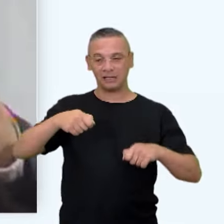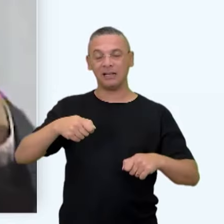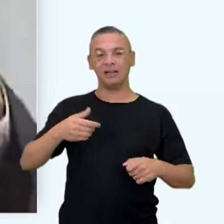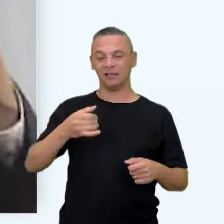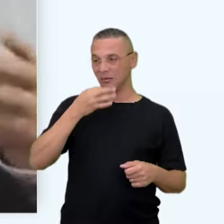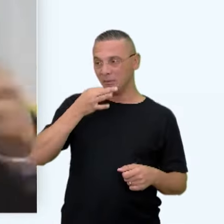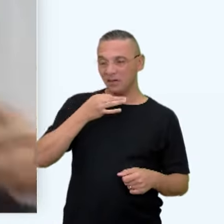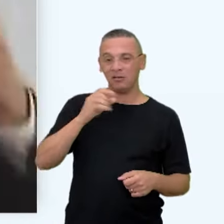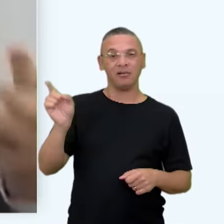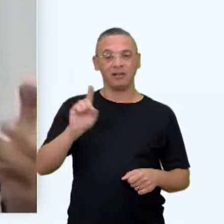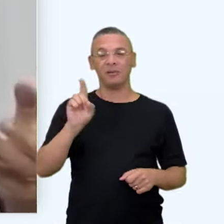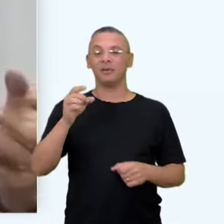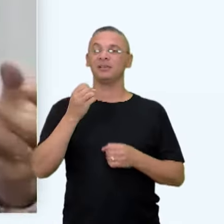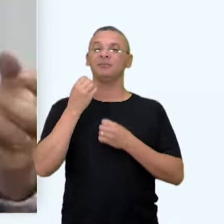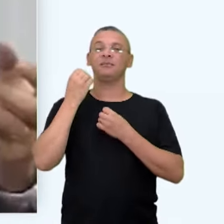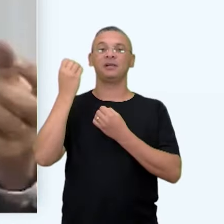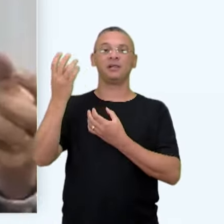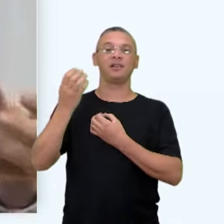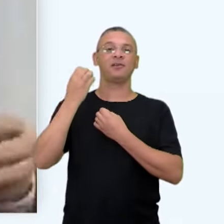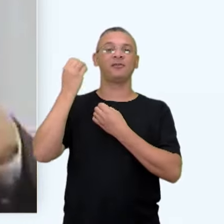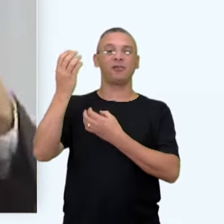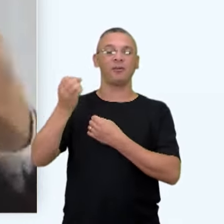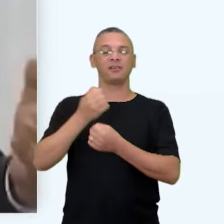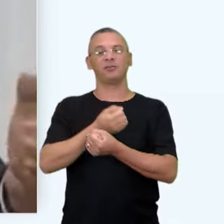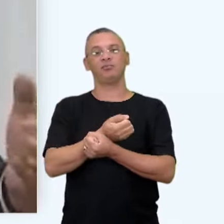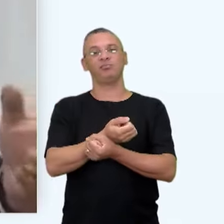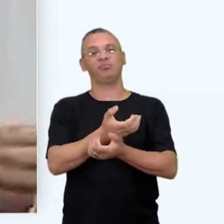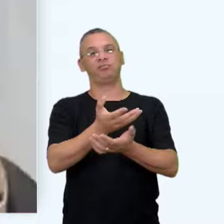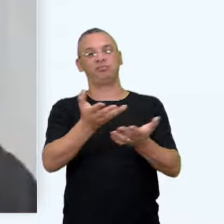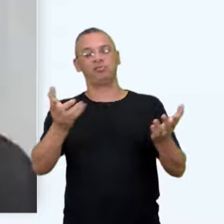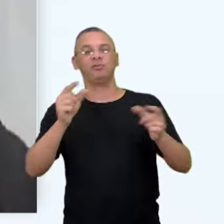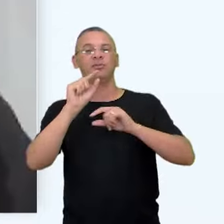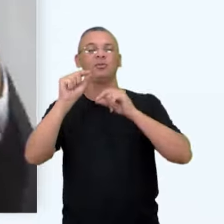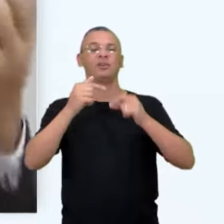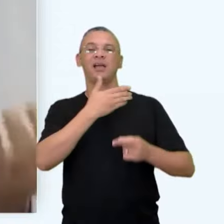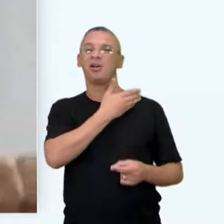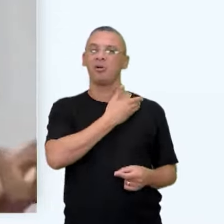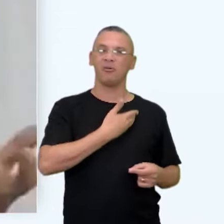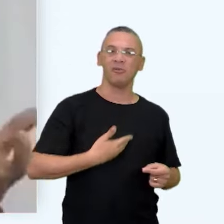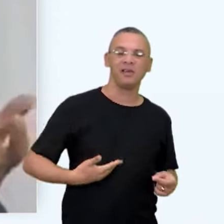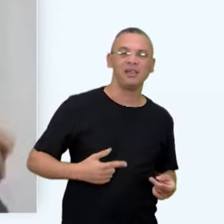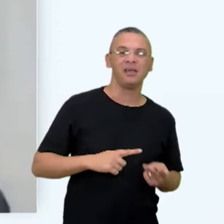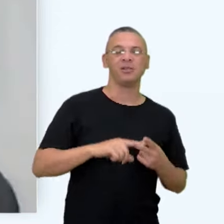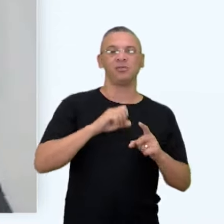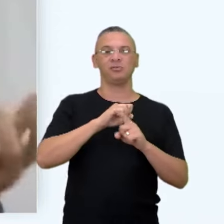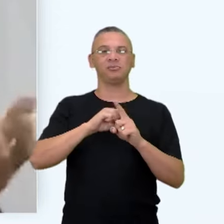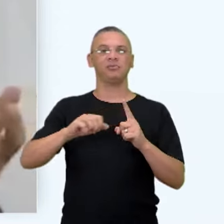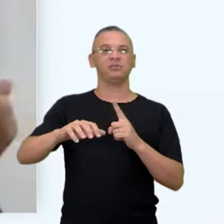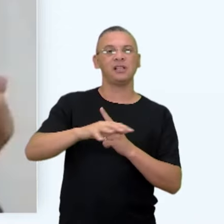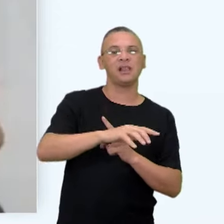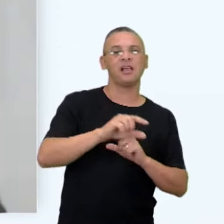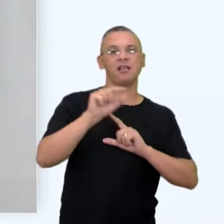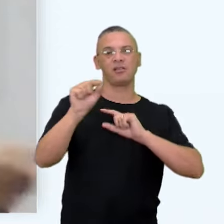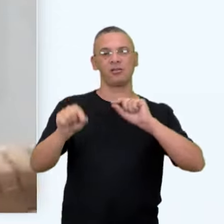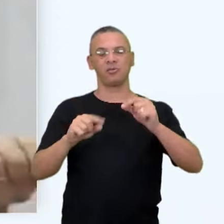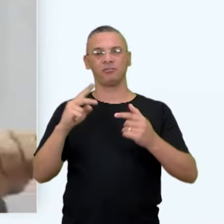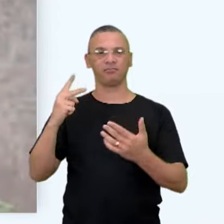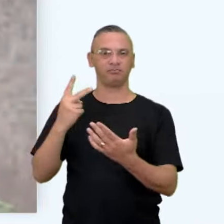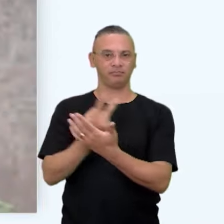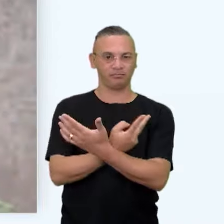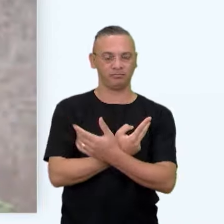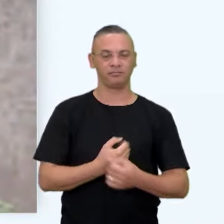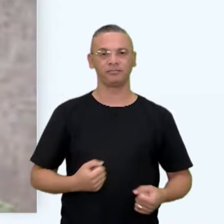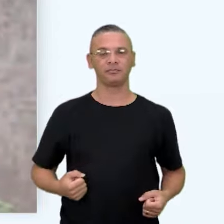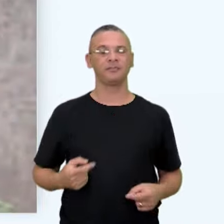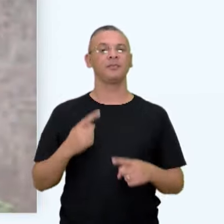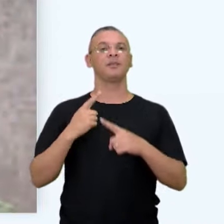mas levantar as informações sobre o que os governos estão fazendo, sobre o que a sociedade está fazendo, o que está acontecendo. Porque é isso, no fim das